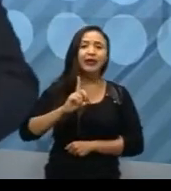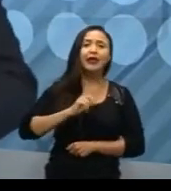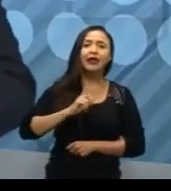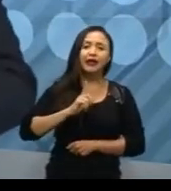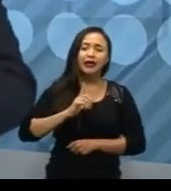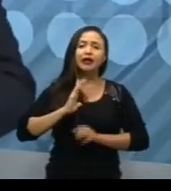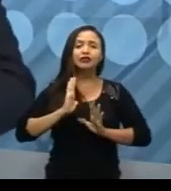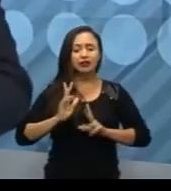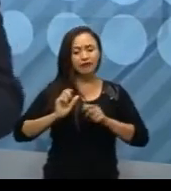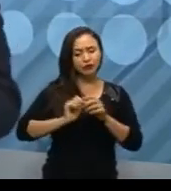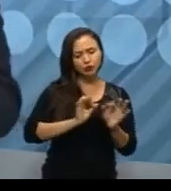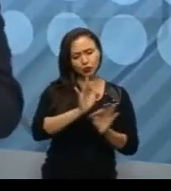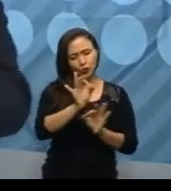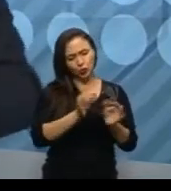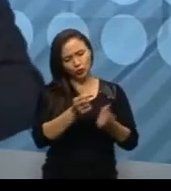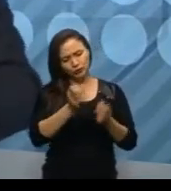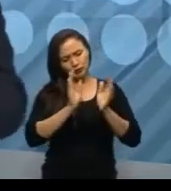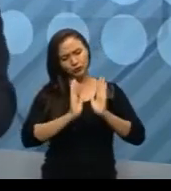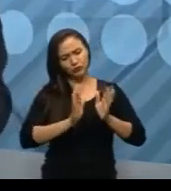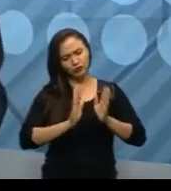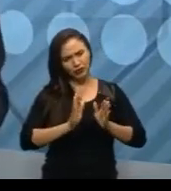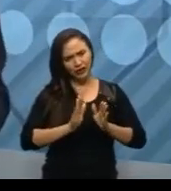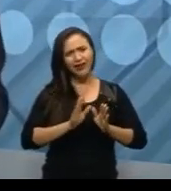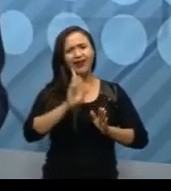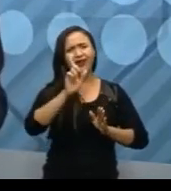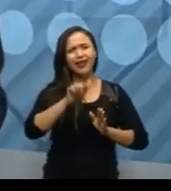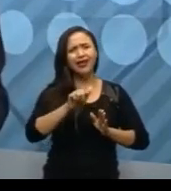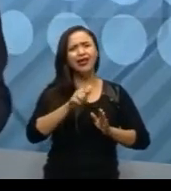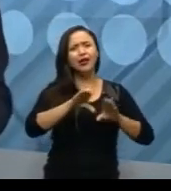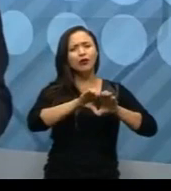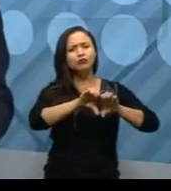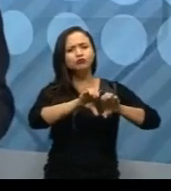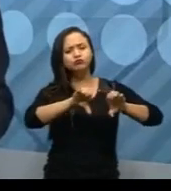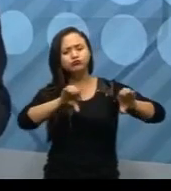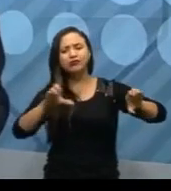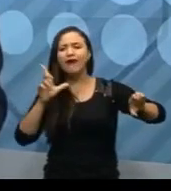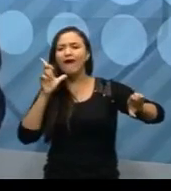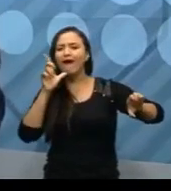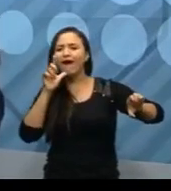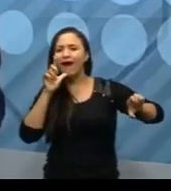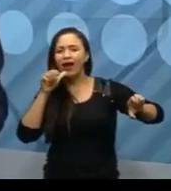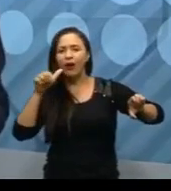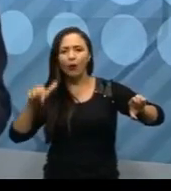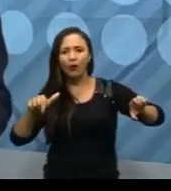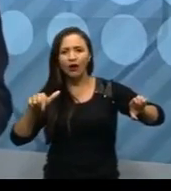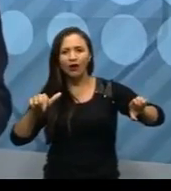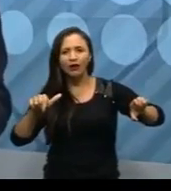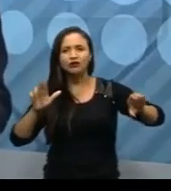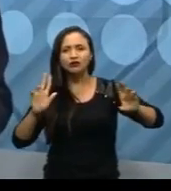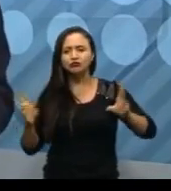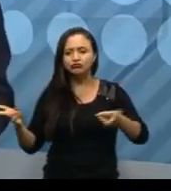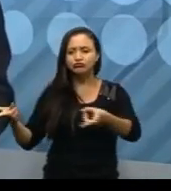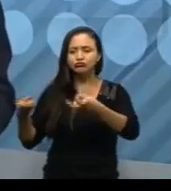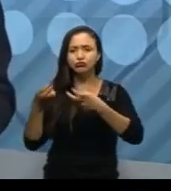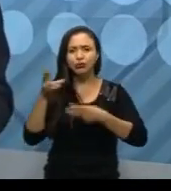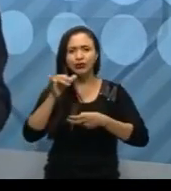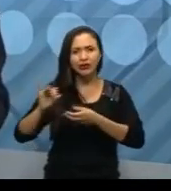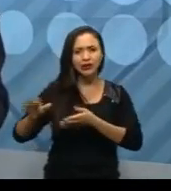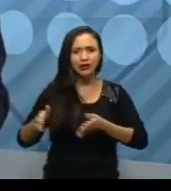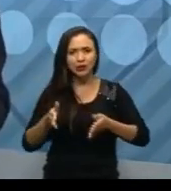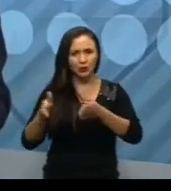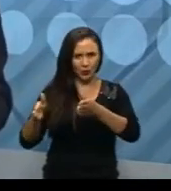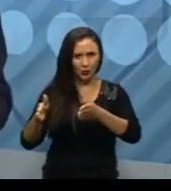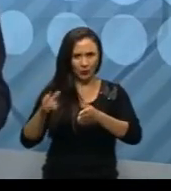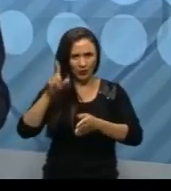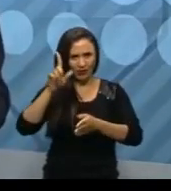fez todo o orçamento, né? Adutora é tubulações que conduz água bruta, coletada direto do rio, ou água